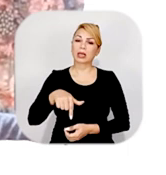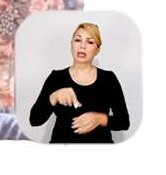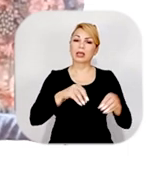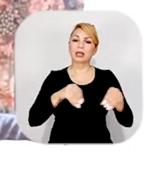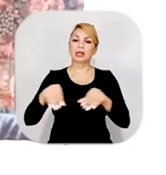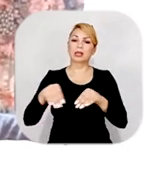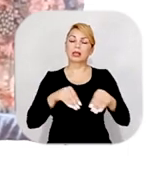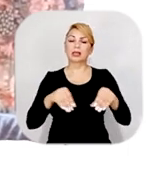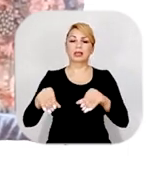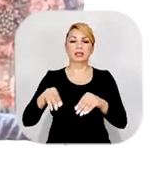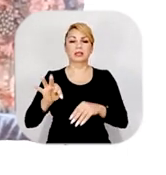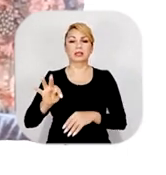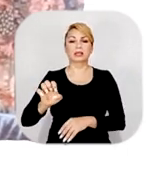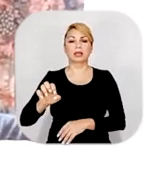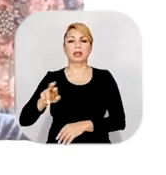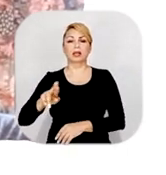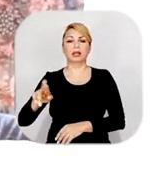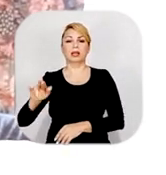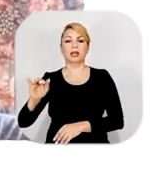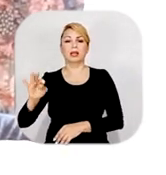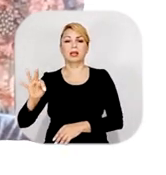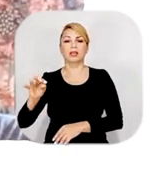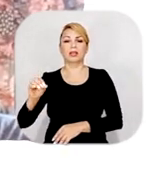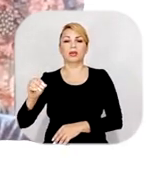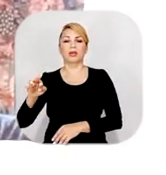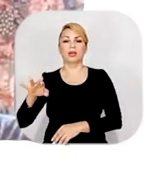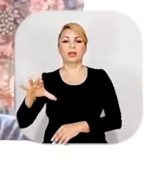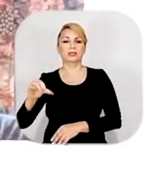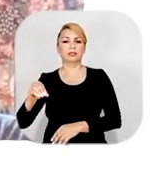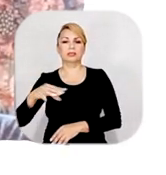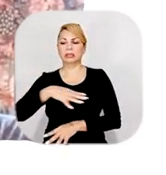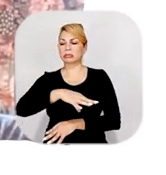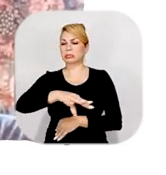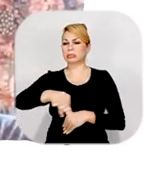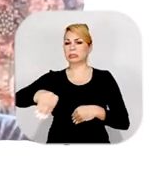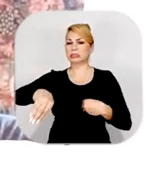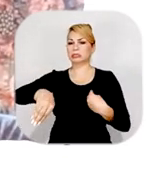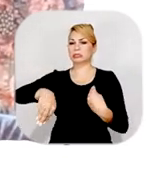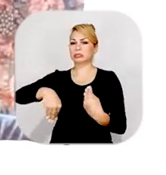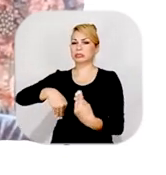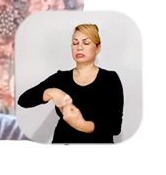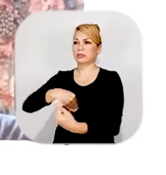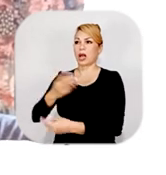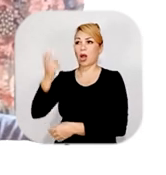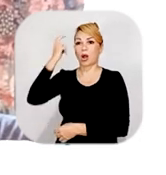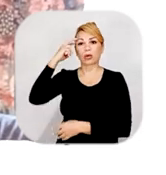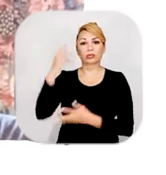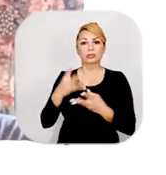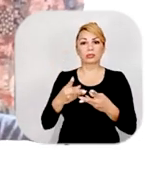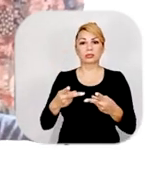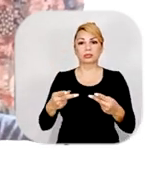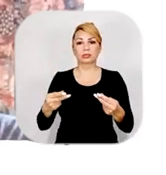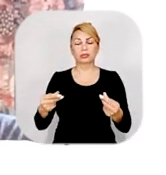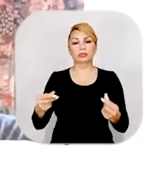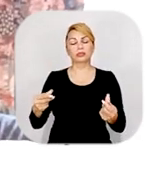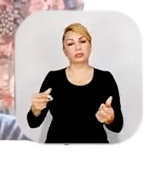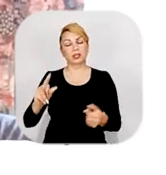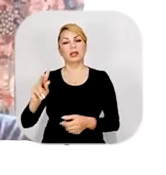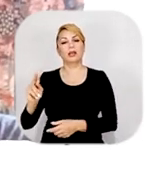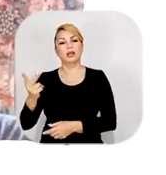os territórios a gente vê que está todo mundo misturado, né? Então, que vai se perdendo, como Hans